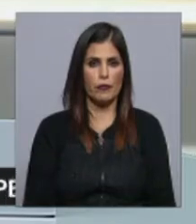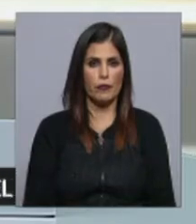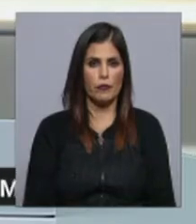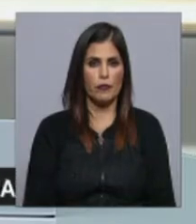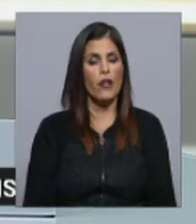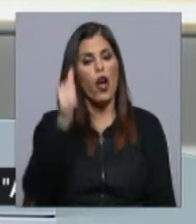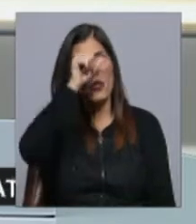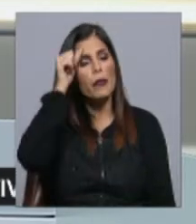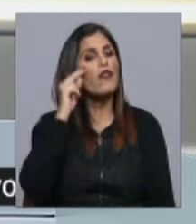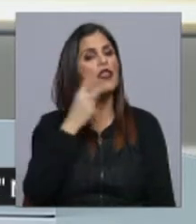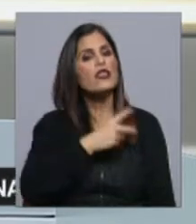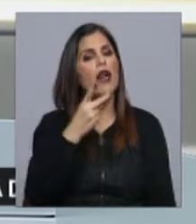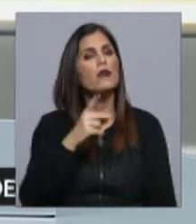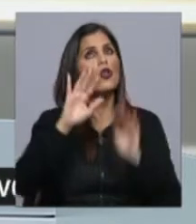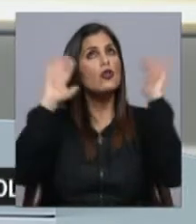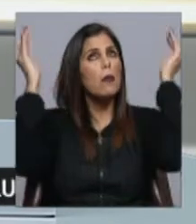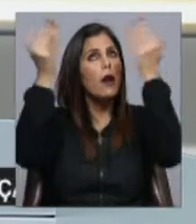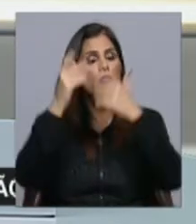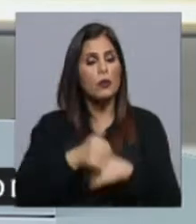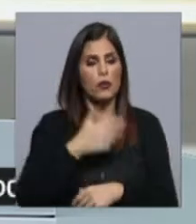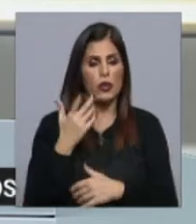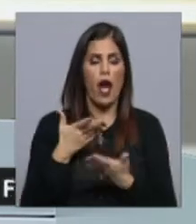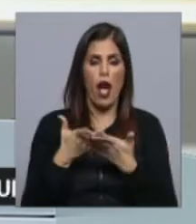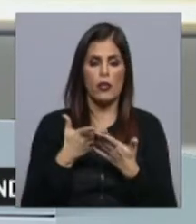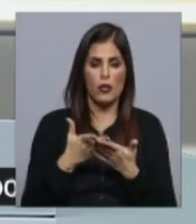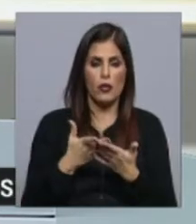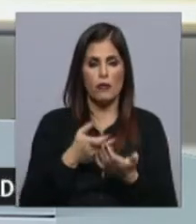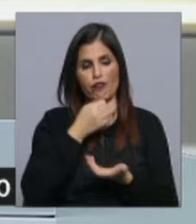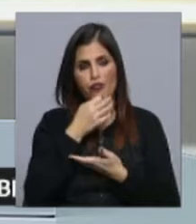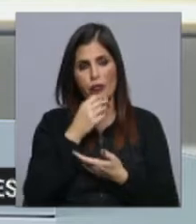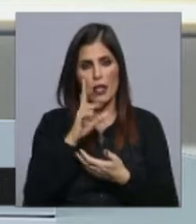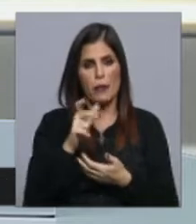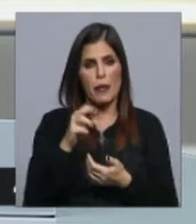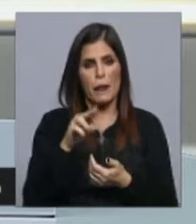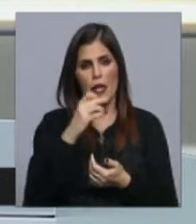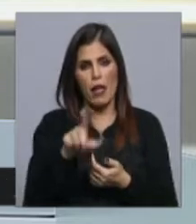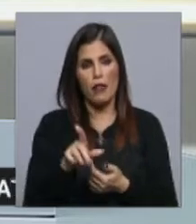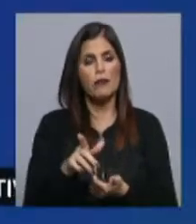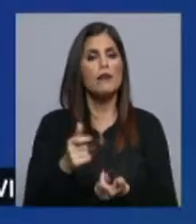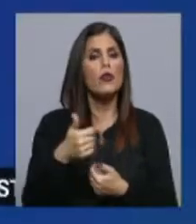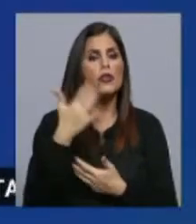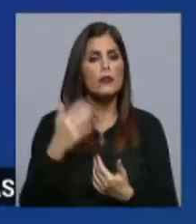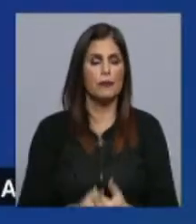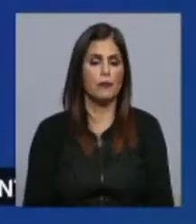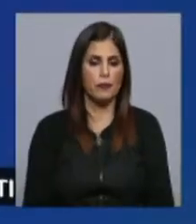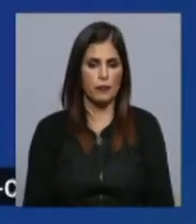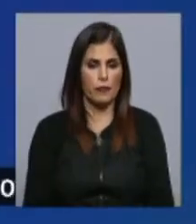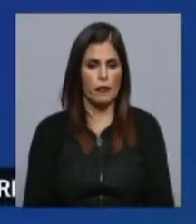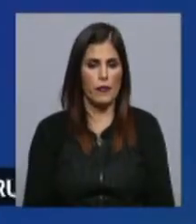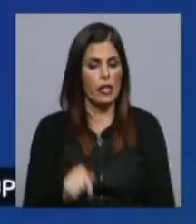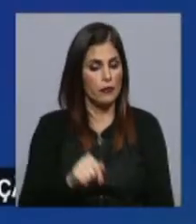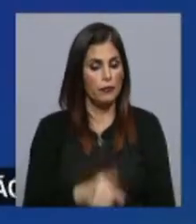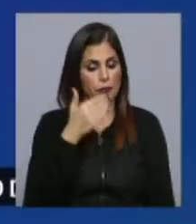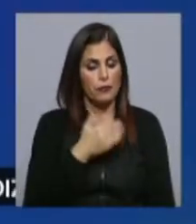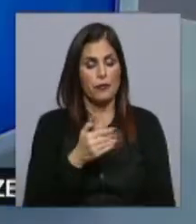Ao domingo viajamos até ao espaço no Bom Dia com a ajuda do comentador da RTP, Miguel Gonçalves. Miguel, bom dia. Bom dia, Cristina. Esta semana